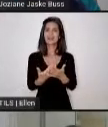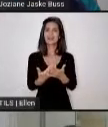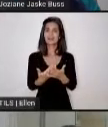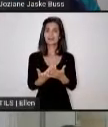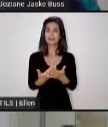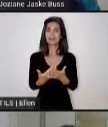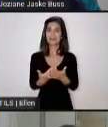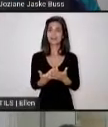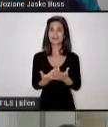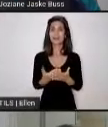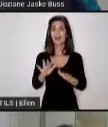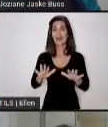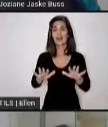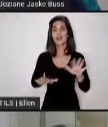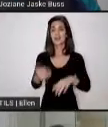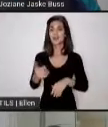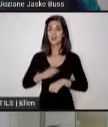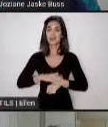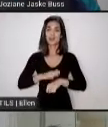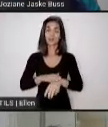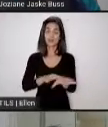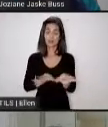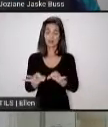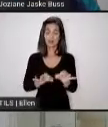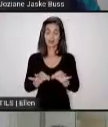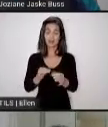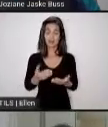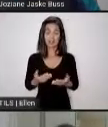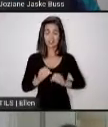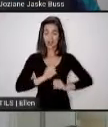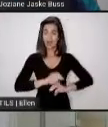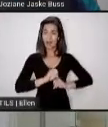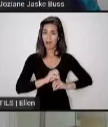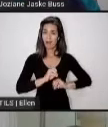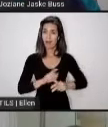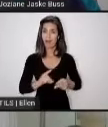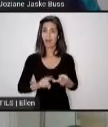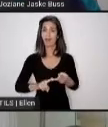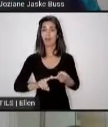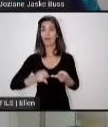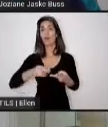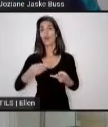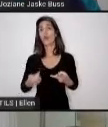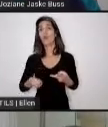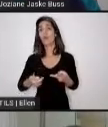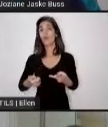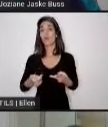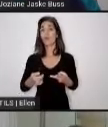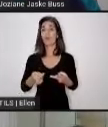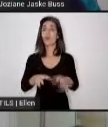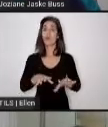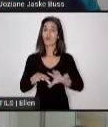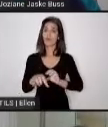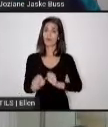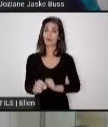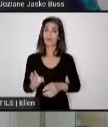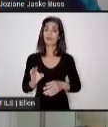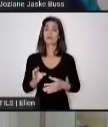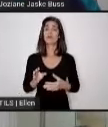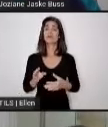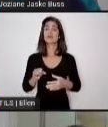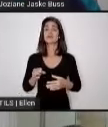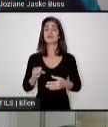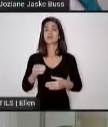de planejamento, até pela pouca formação que muitos municípios têm, até